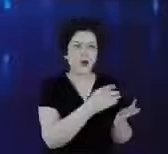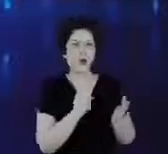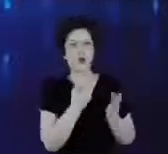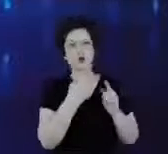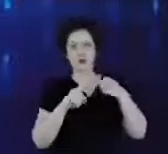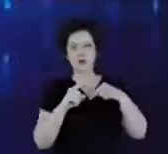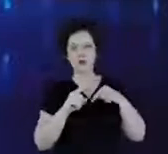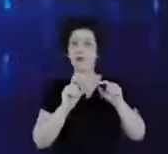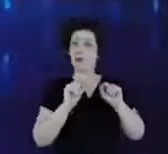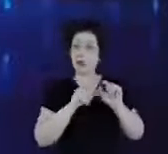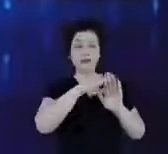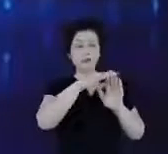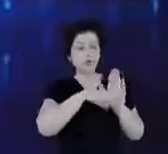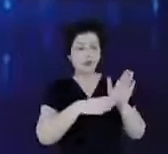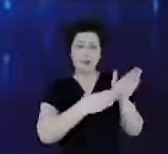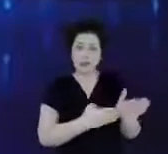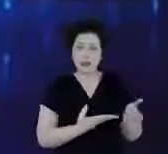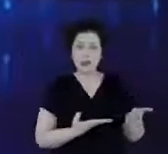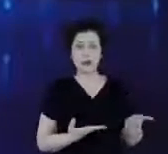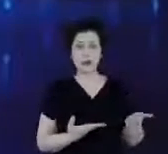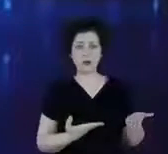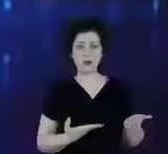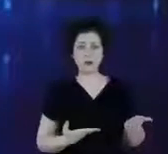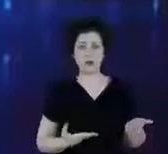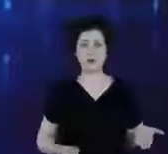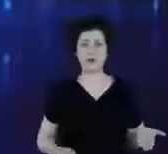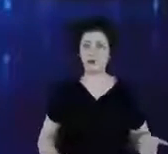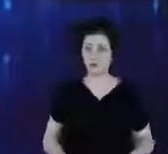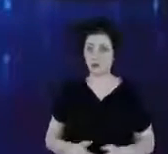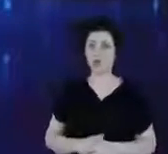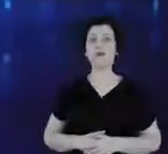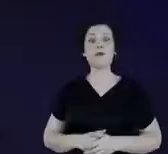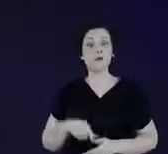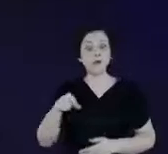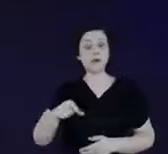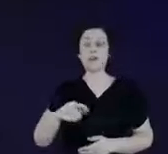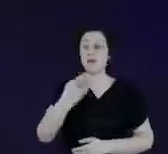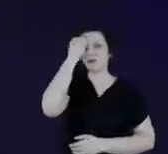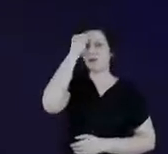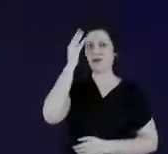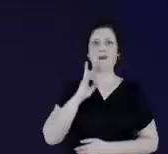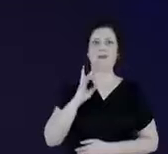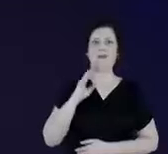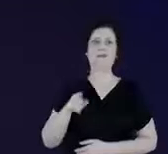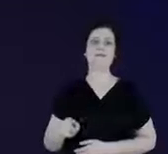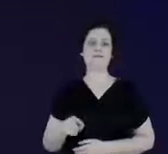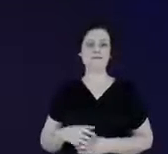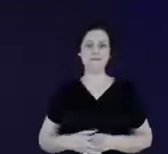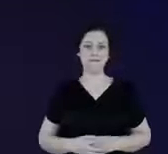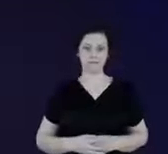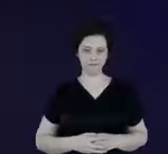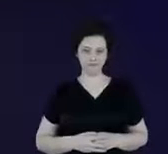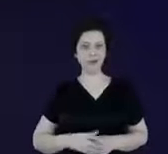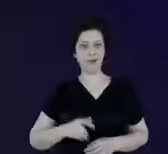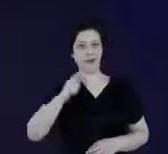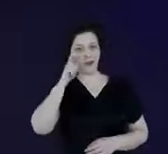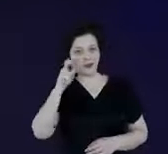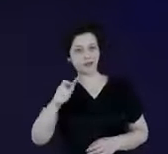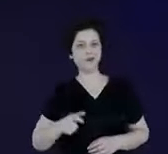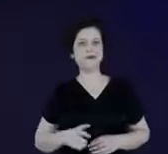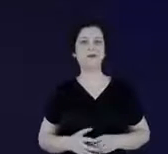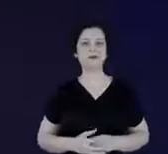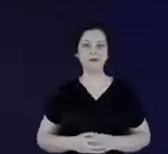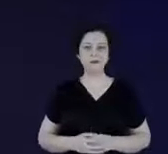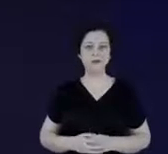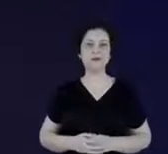um sucesso e vai ter que é o de ter seguido o plano Então acho que isso pode ser uma lição legal para pensar ou nada interessante que a Easy